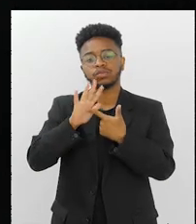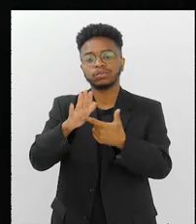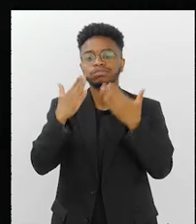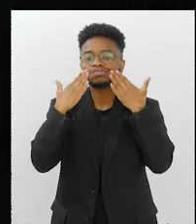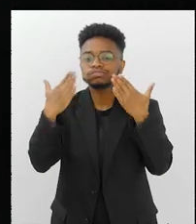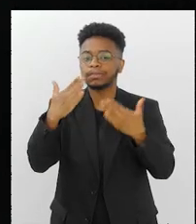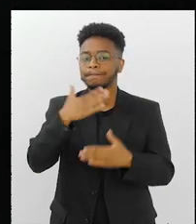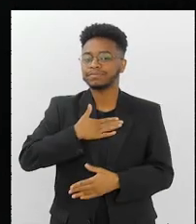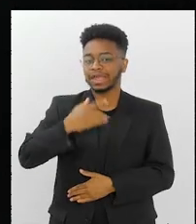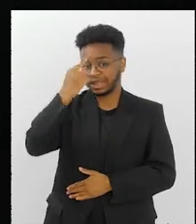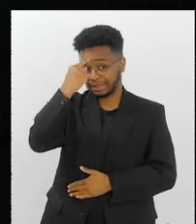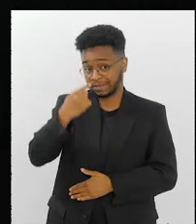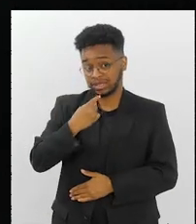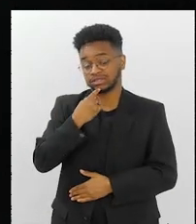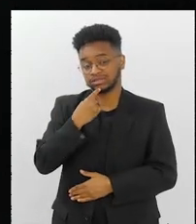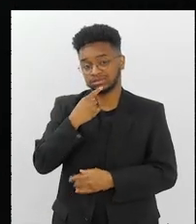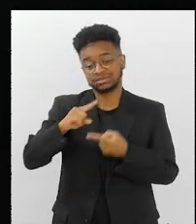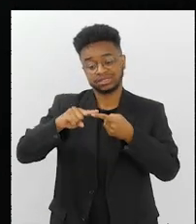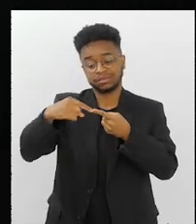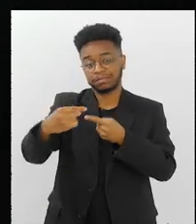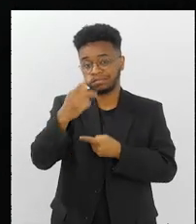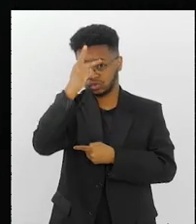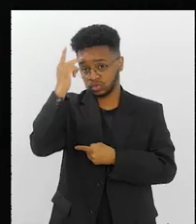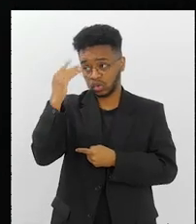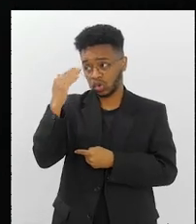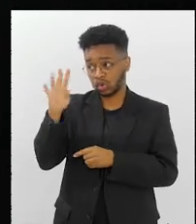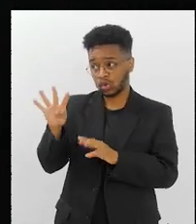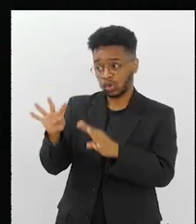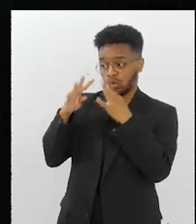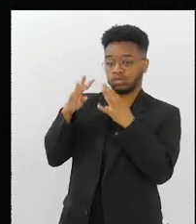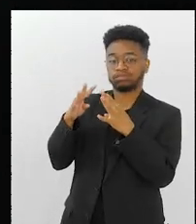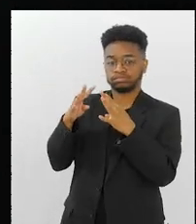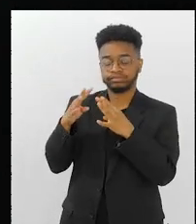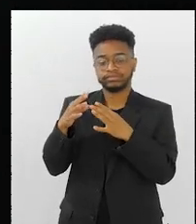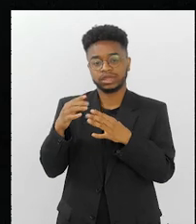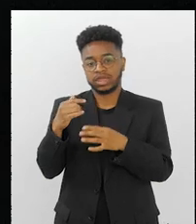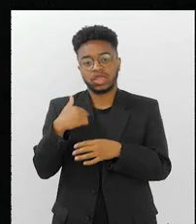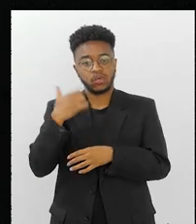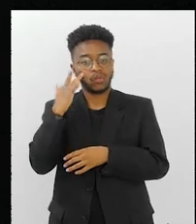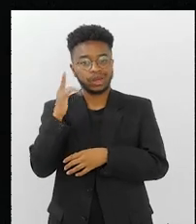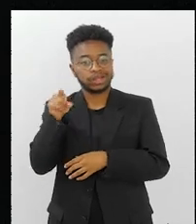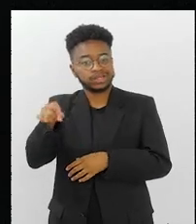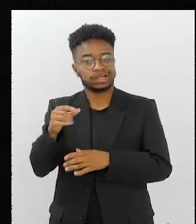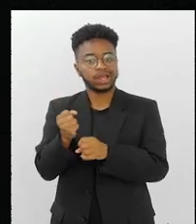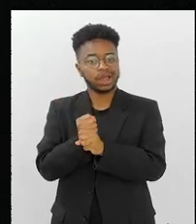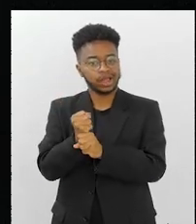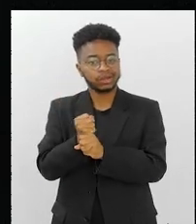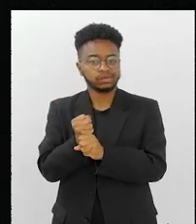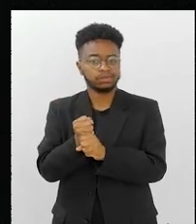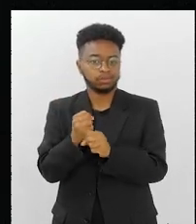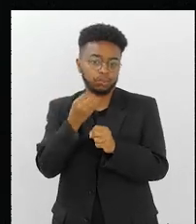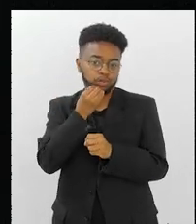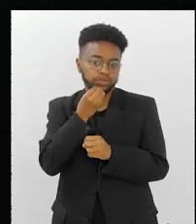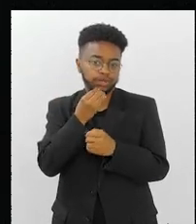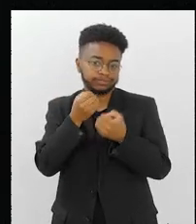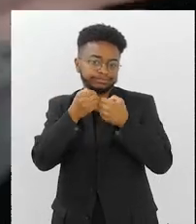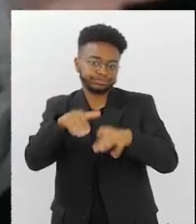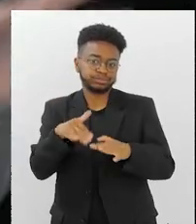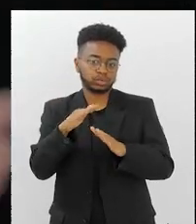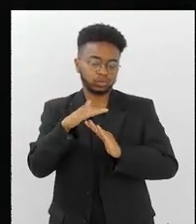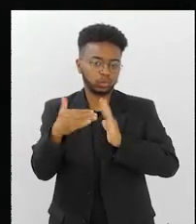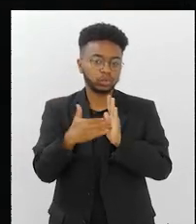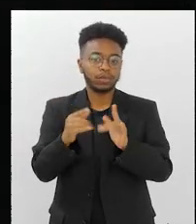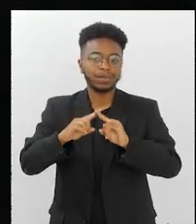imagem como coreógrafo as pessoas me conheceram como coreógrafo a partir dali Uhum E aquele ano acho que tinha tudo para dar errado no desfilo